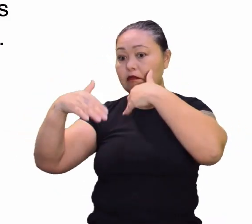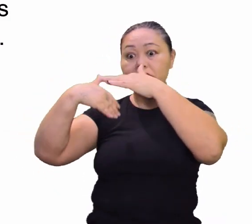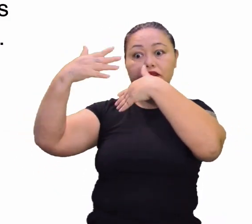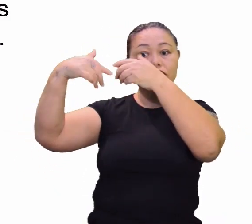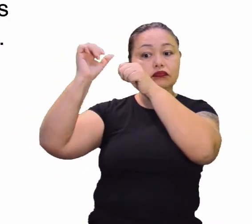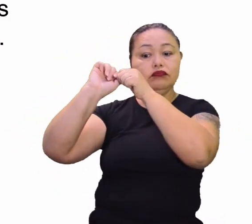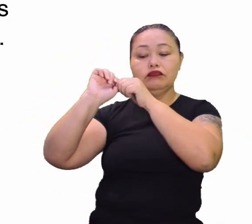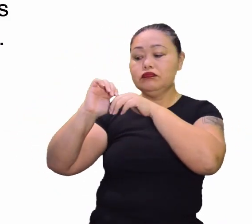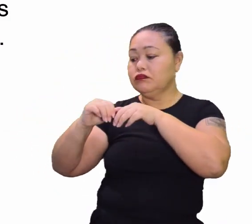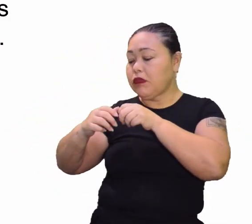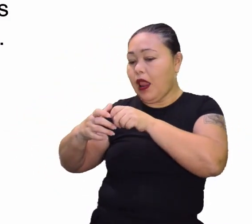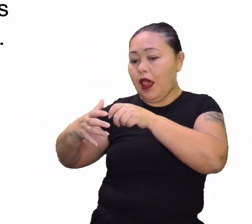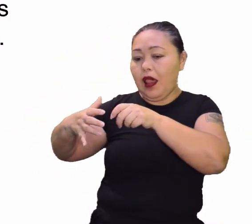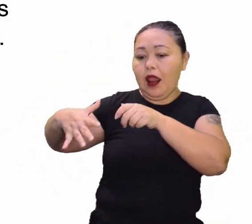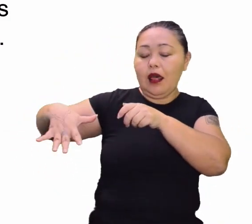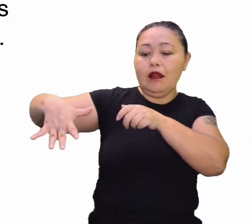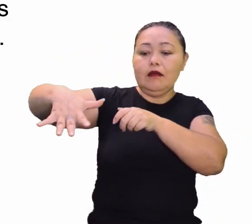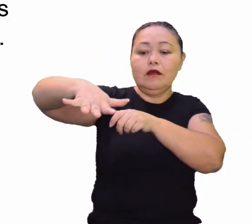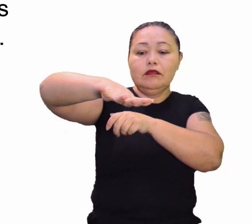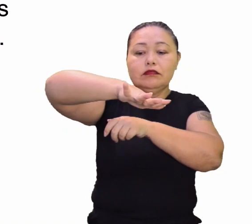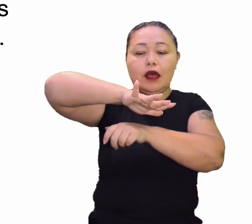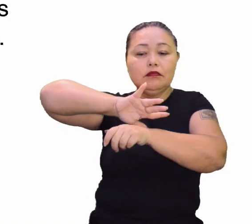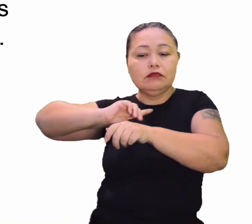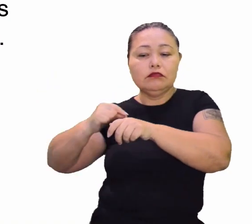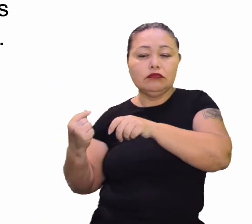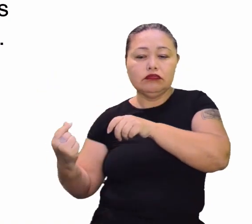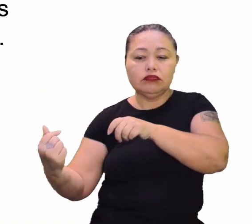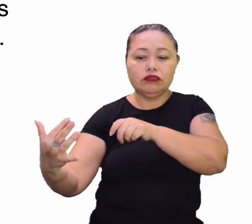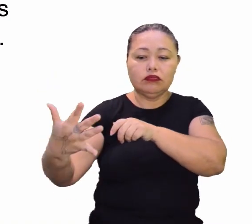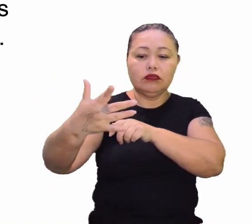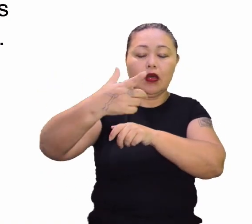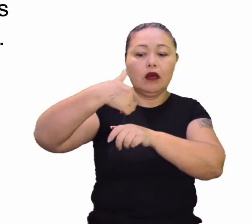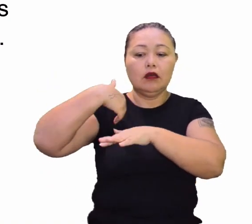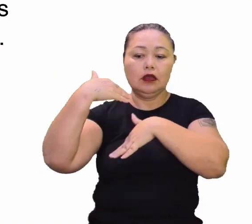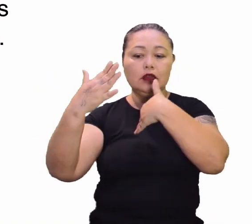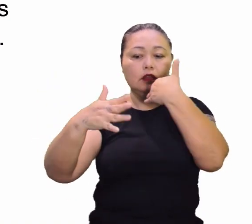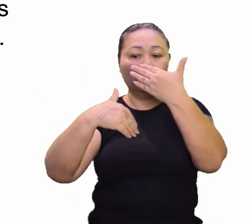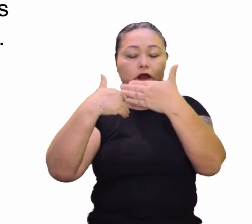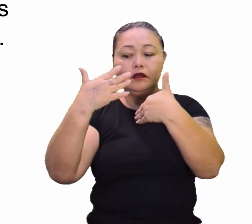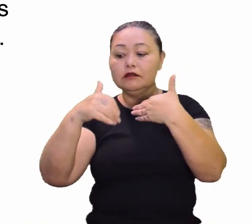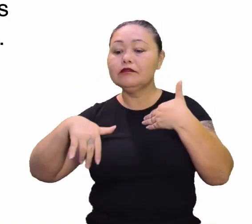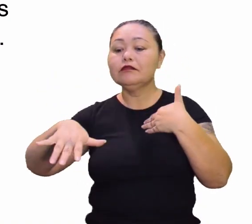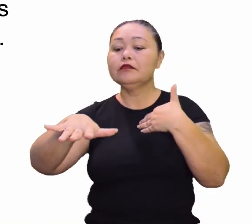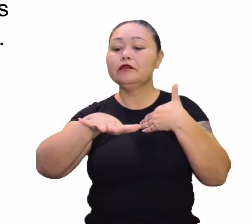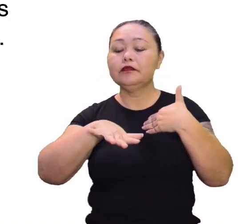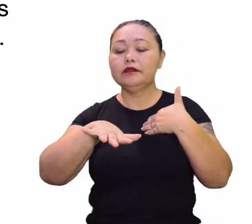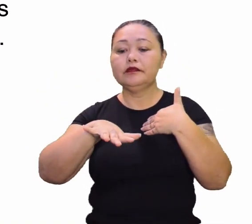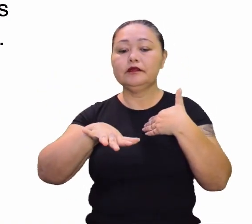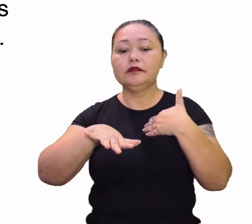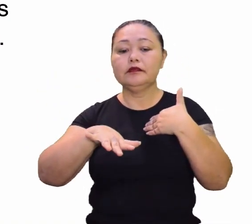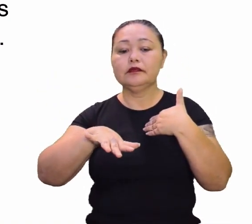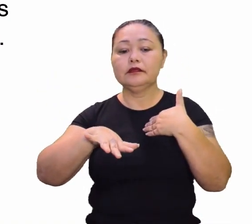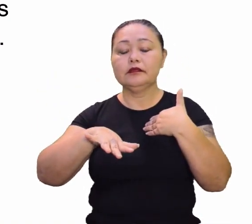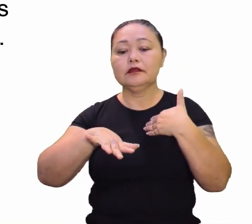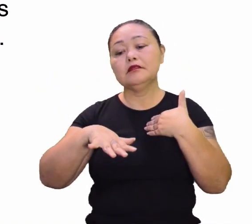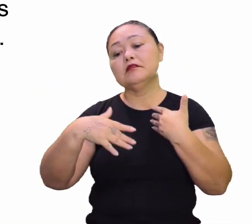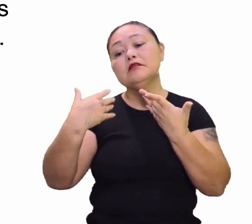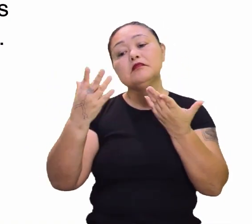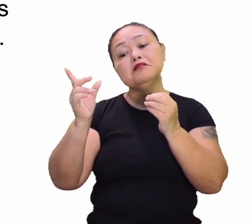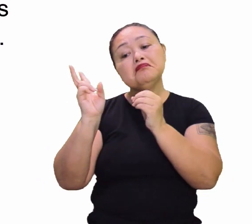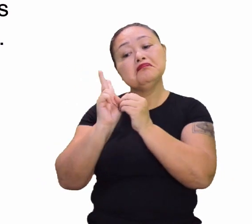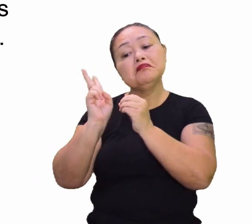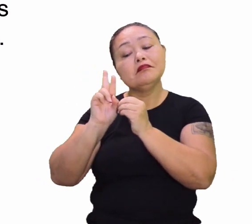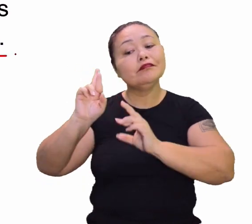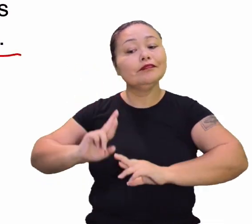o crescimento econômico de uma região, o desenvolvimento daquela região, Rogério, para os indígenas